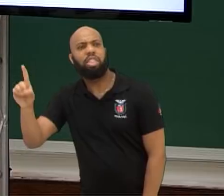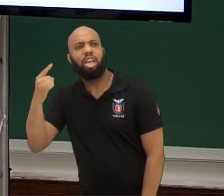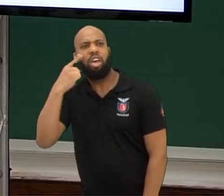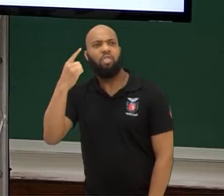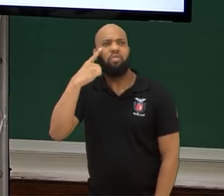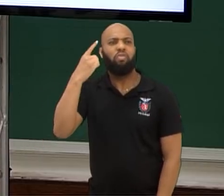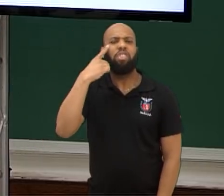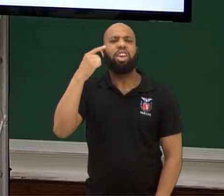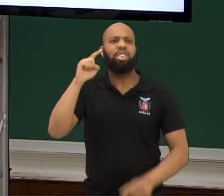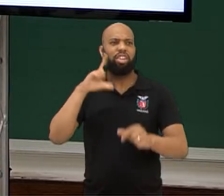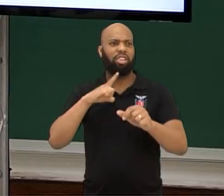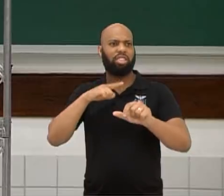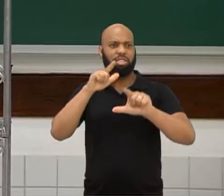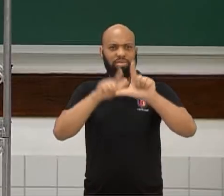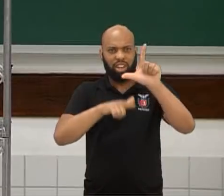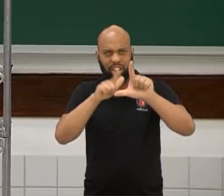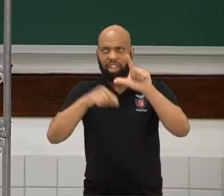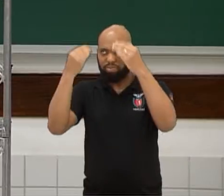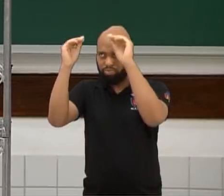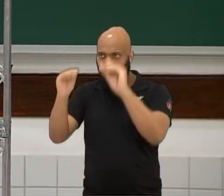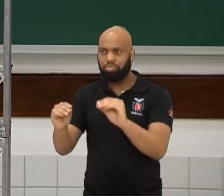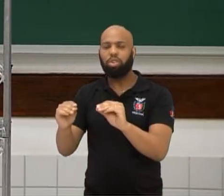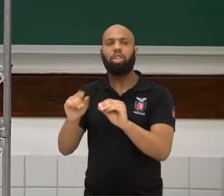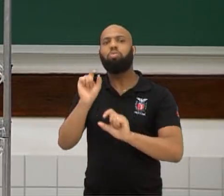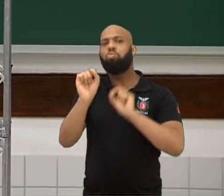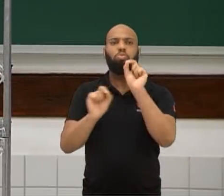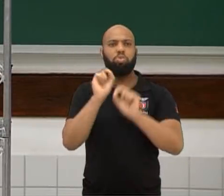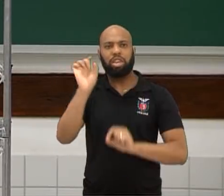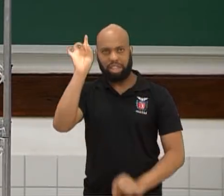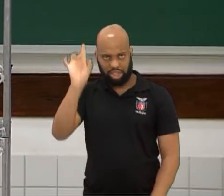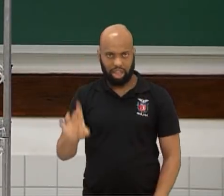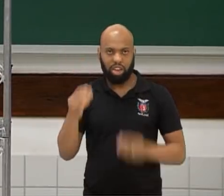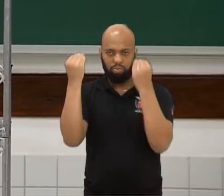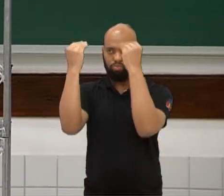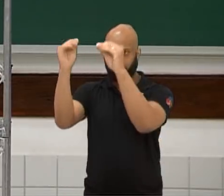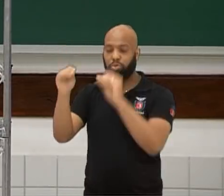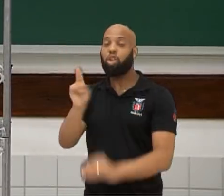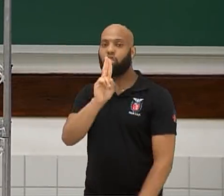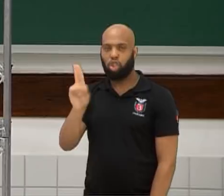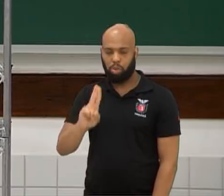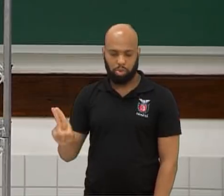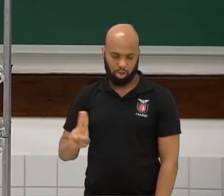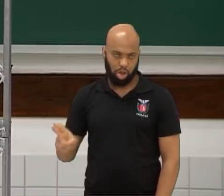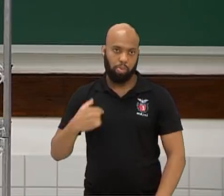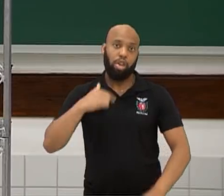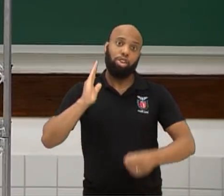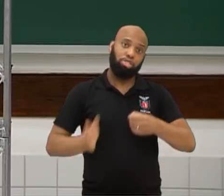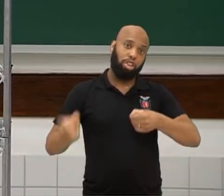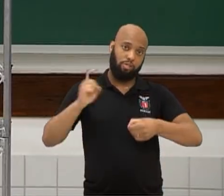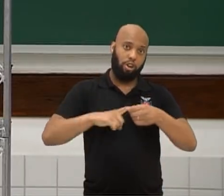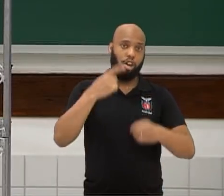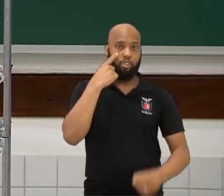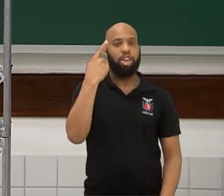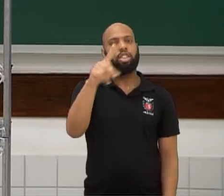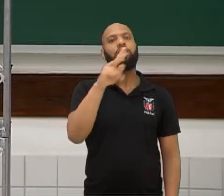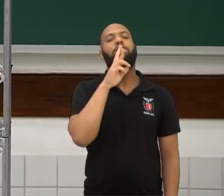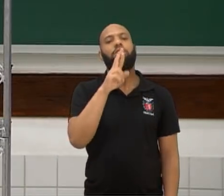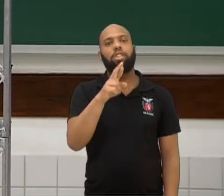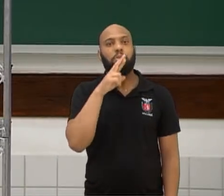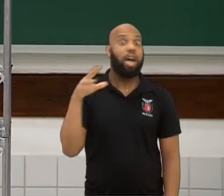CA, OM, vocês vão me dizer quem que é o centro, quem que é o raio e quem que é o diâmetro